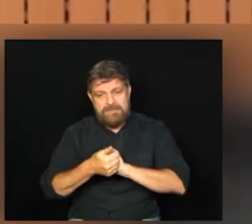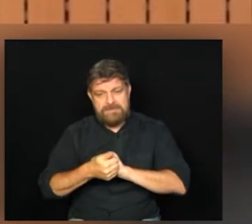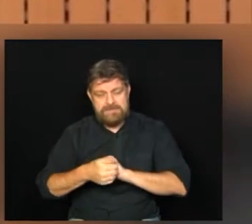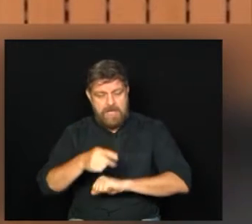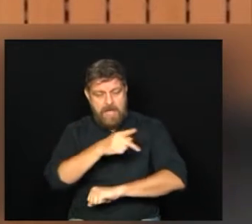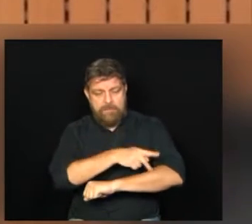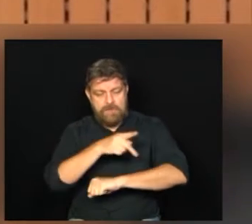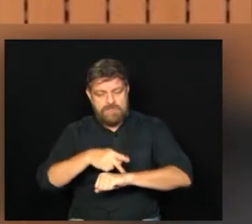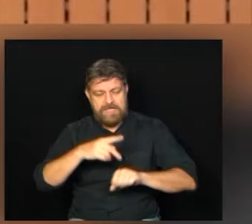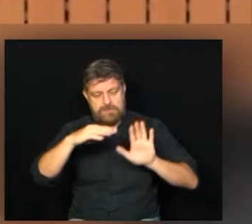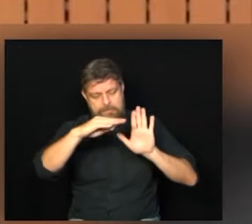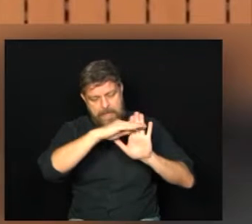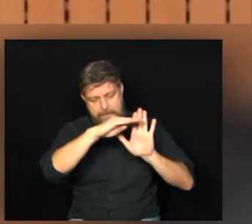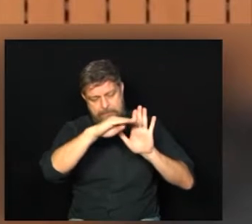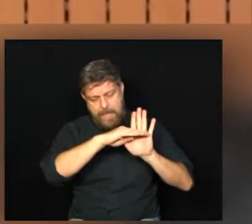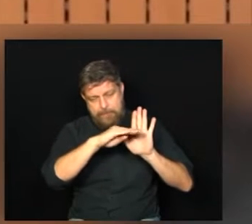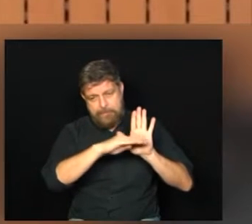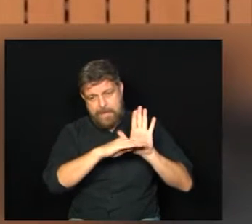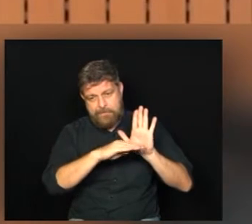projeto pedagógico.